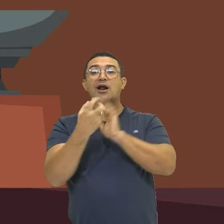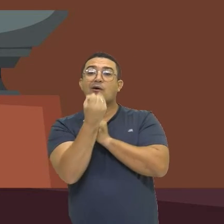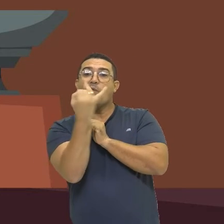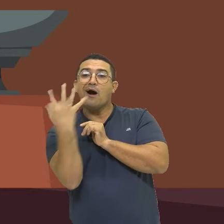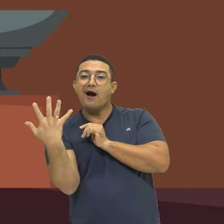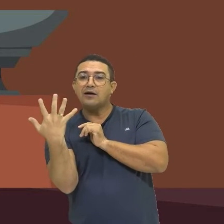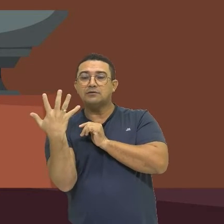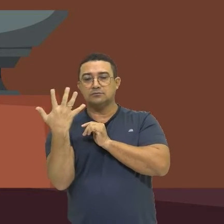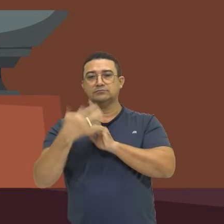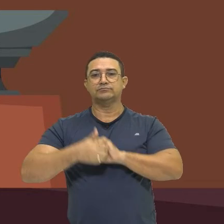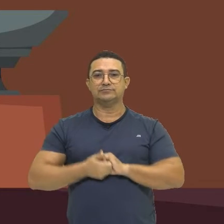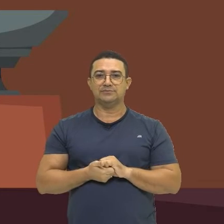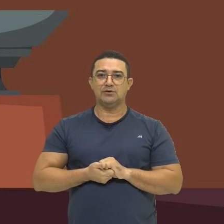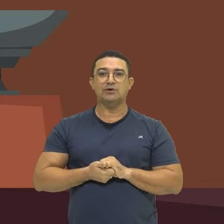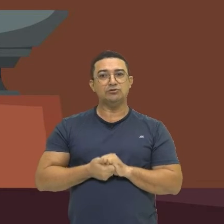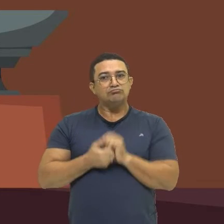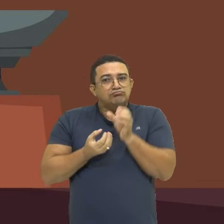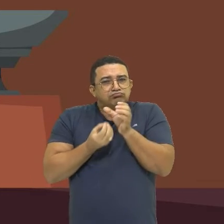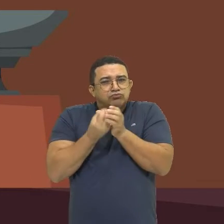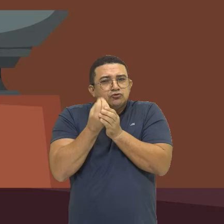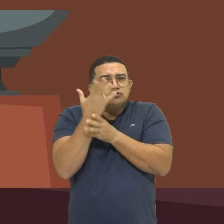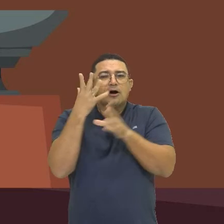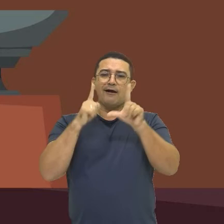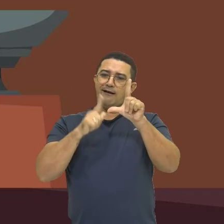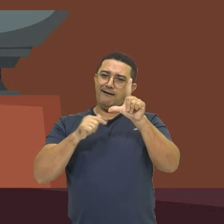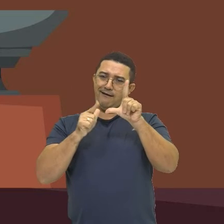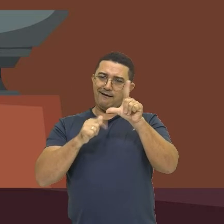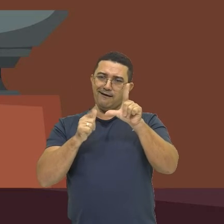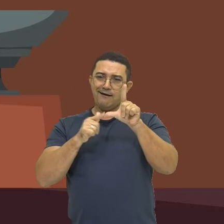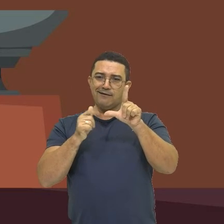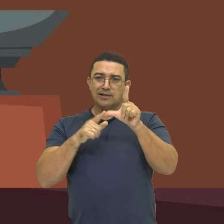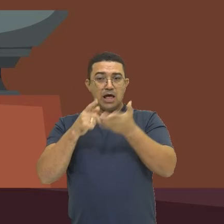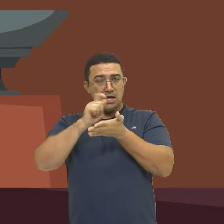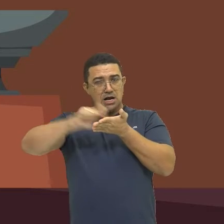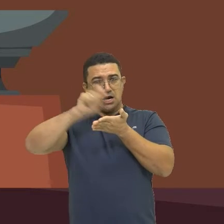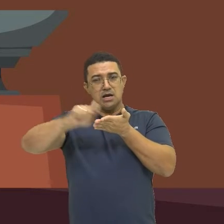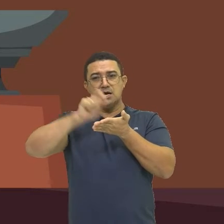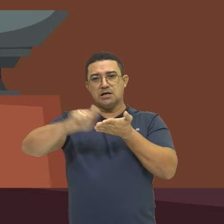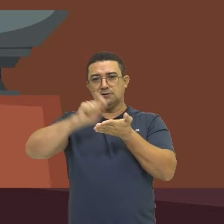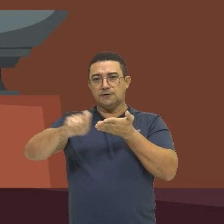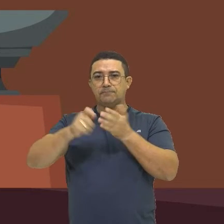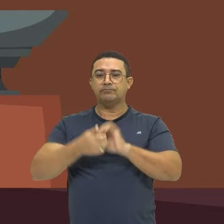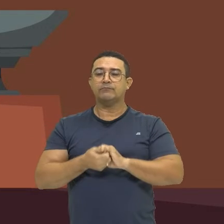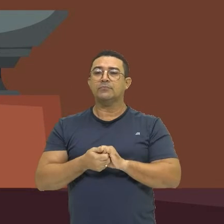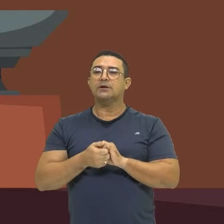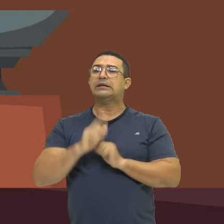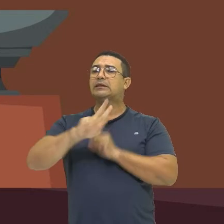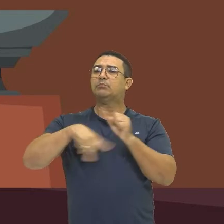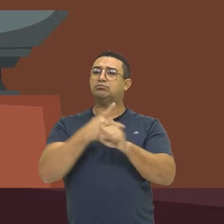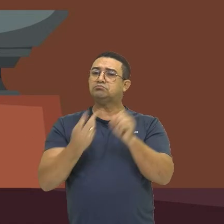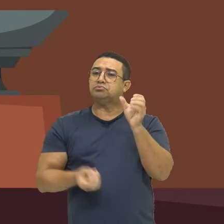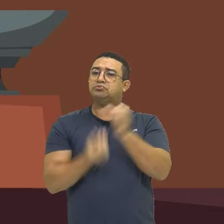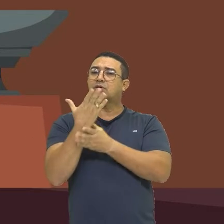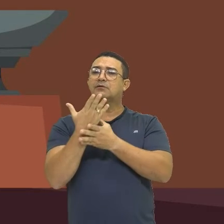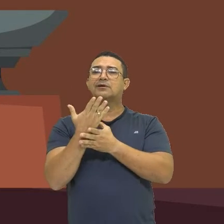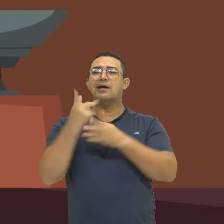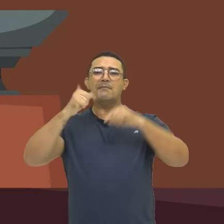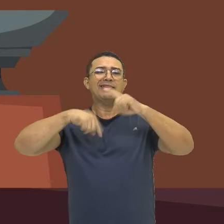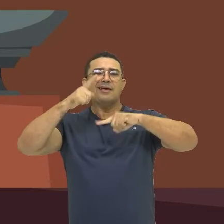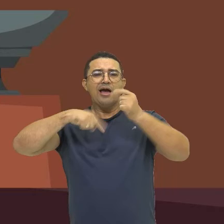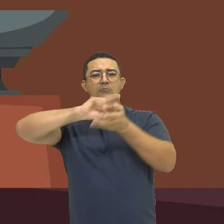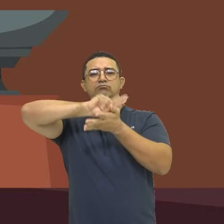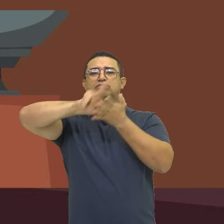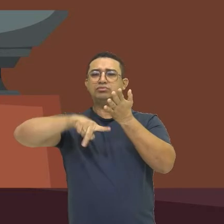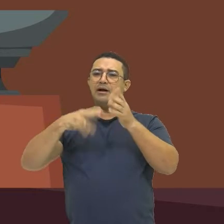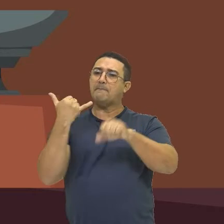já vivia o quê? Em sociedade, aquilo que eu falei para vocês, ferramentas de metais, certo? Então, essas